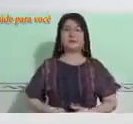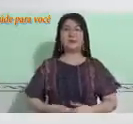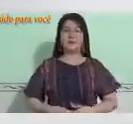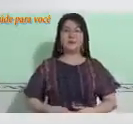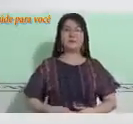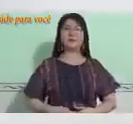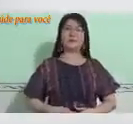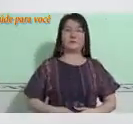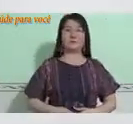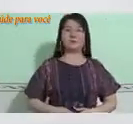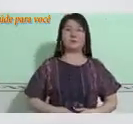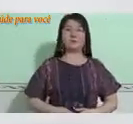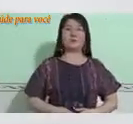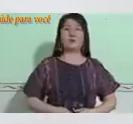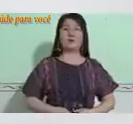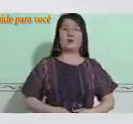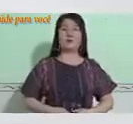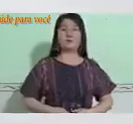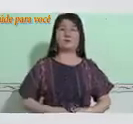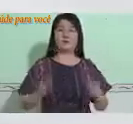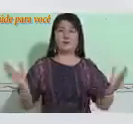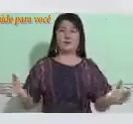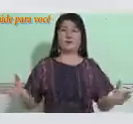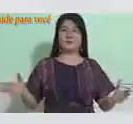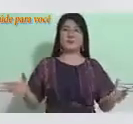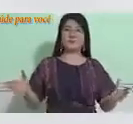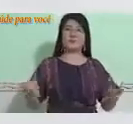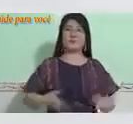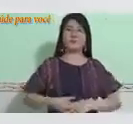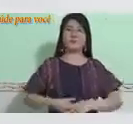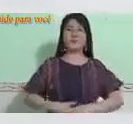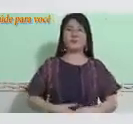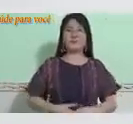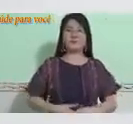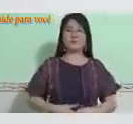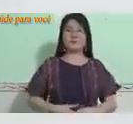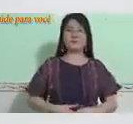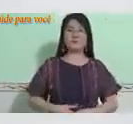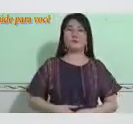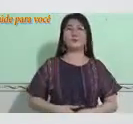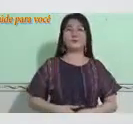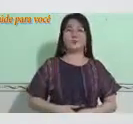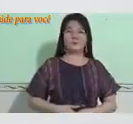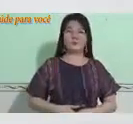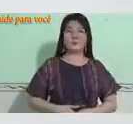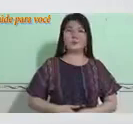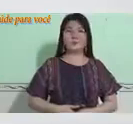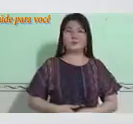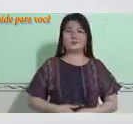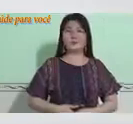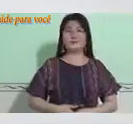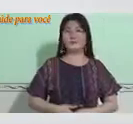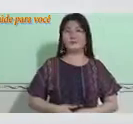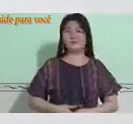É acento agudo e m p o r t a n t q u e a c r i a n c cedilha c o m c a t a